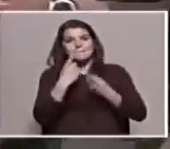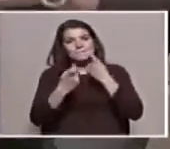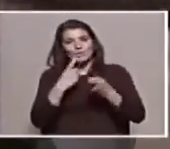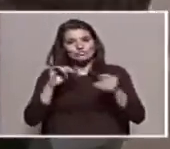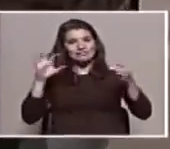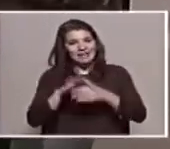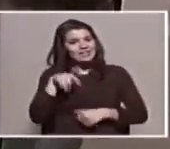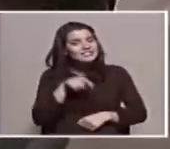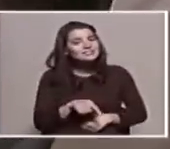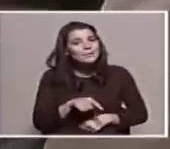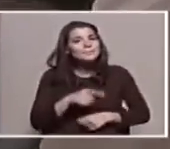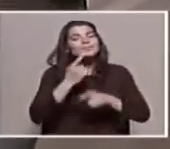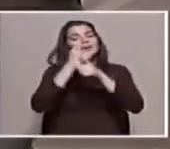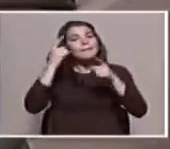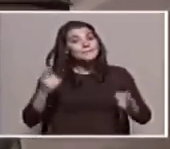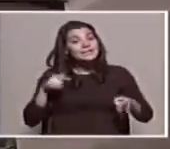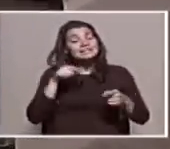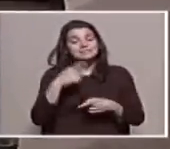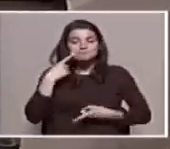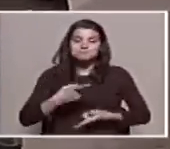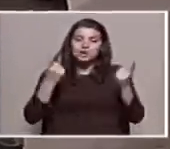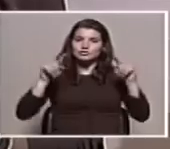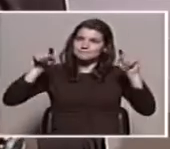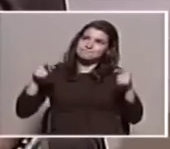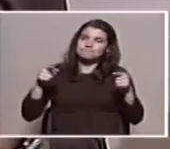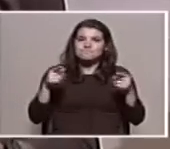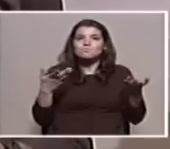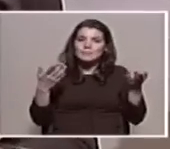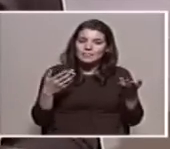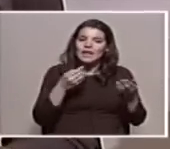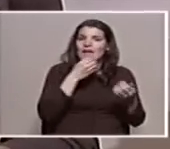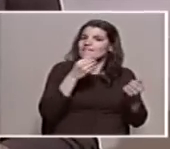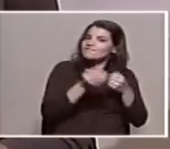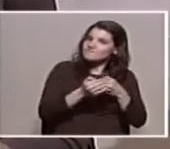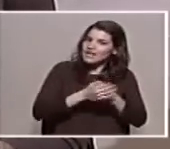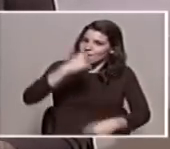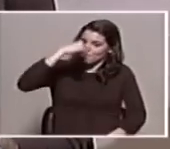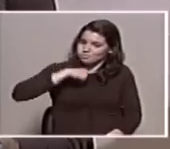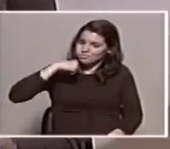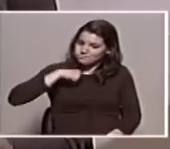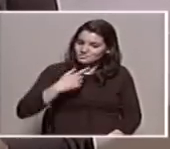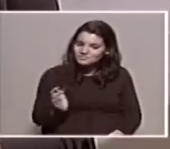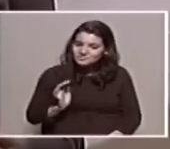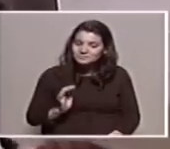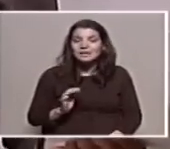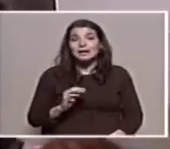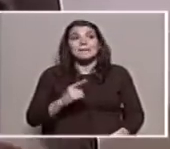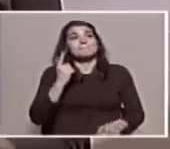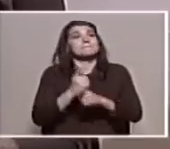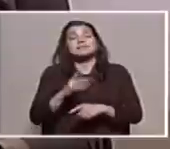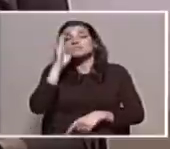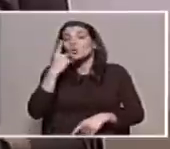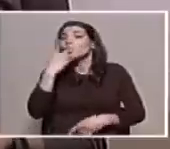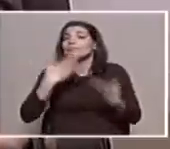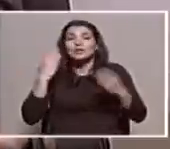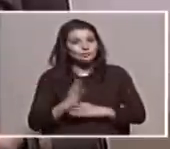acabaram de fazer porque isto mostra-nos entre parênteses o velho ou o envelhecimento que há em nós exatamente mesmo que seja só um dia mesmo que seja